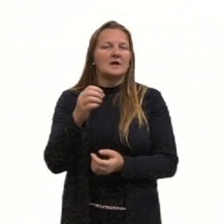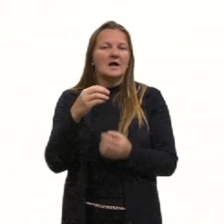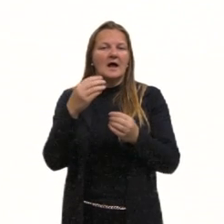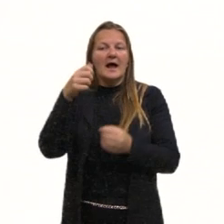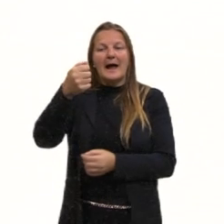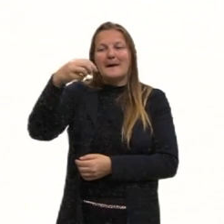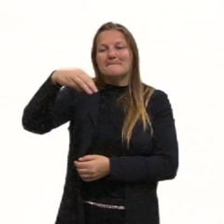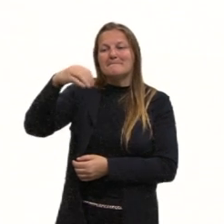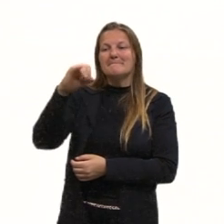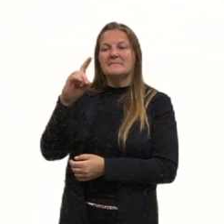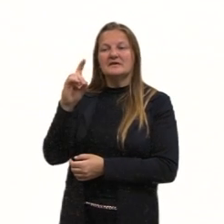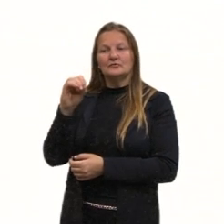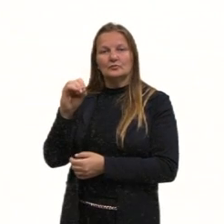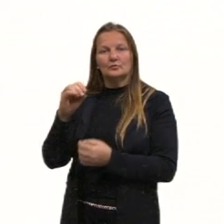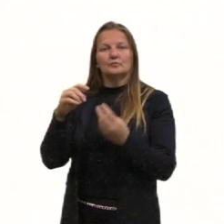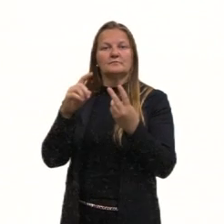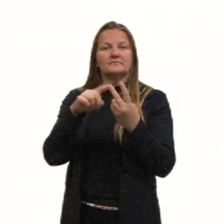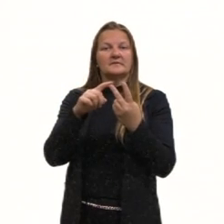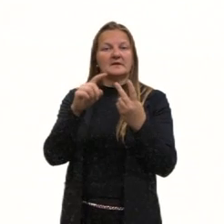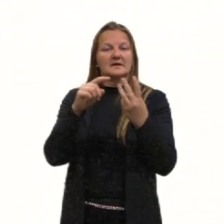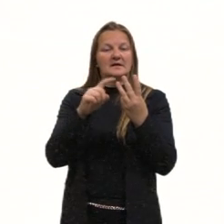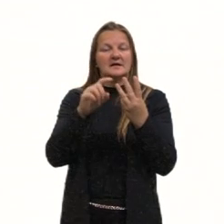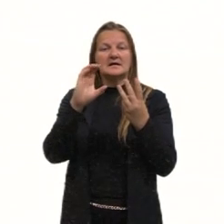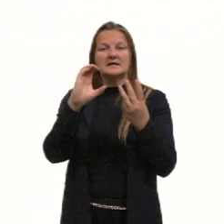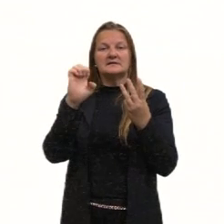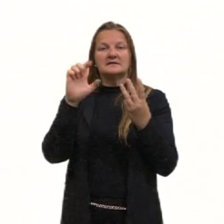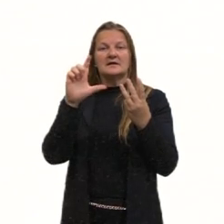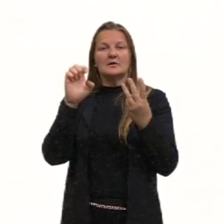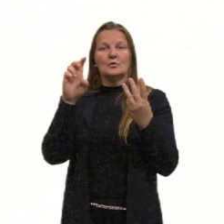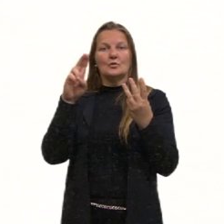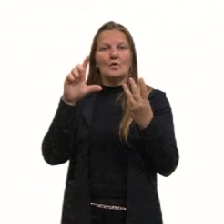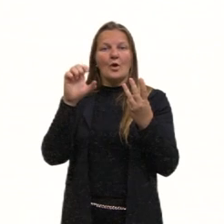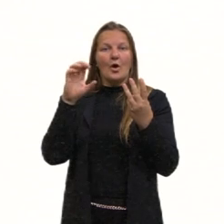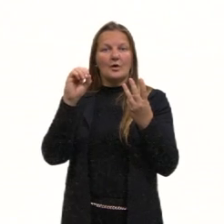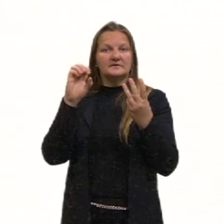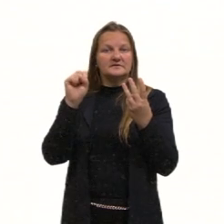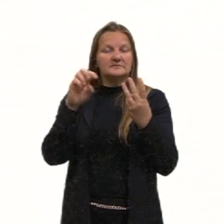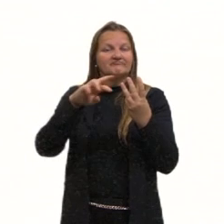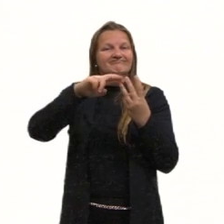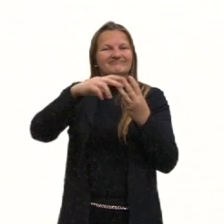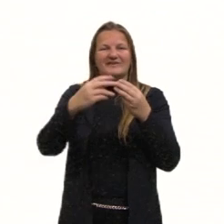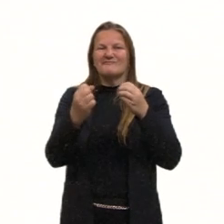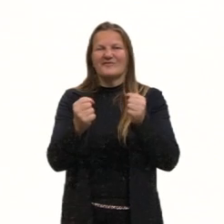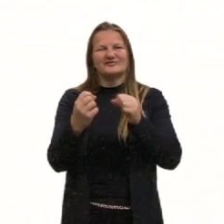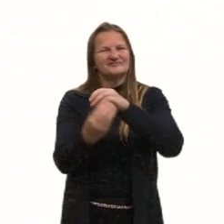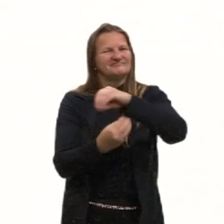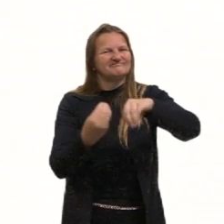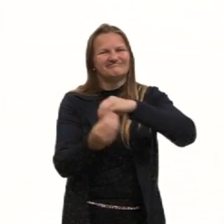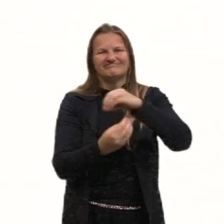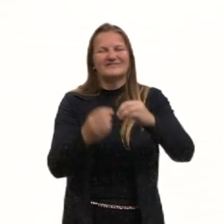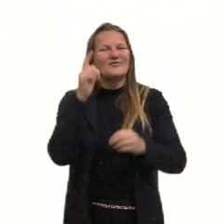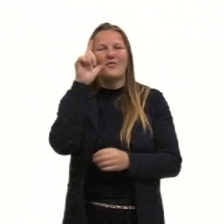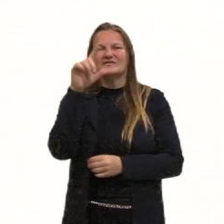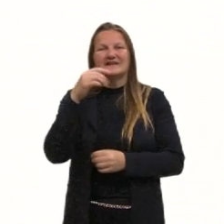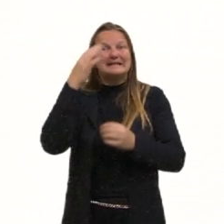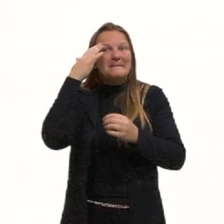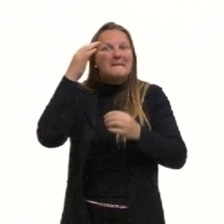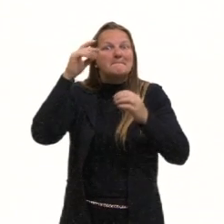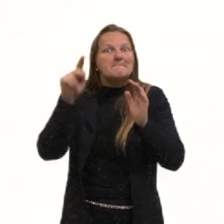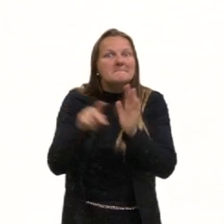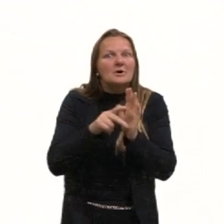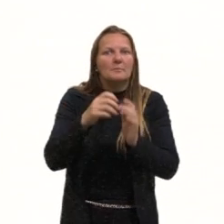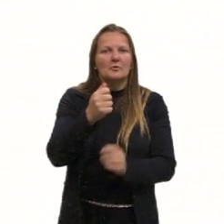celulose que estão ali presentes eles podem também confundir a temperatura de fusão não consigo verificar se é exatamente do ácido